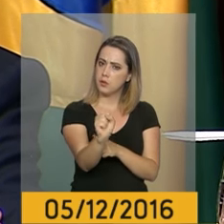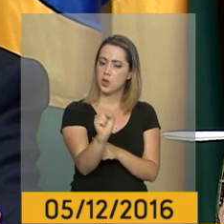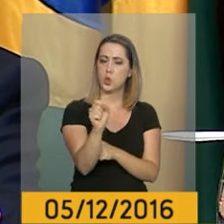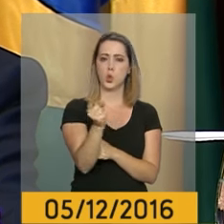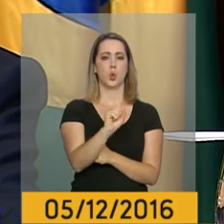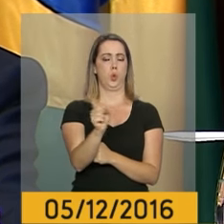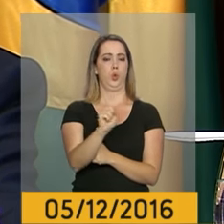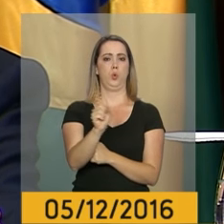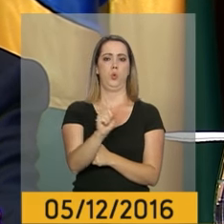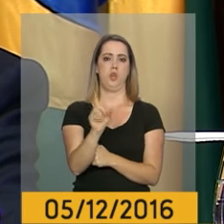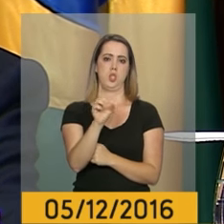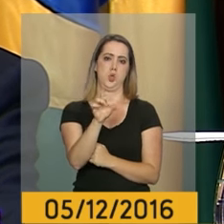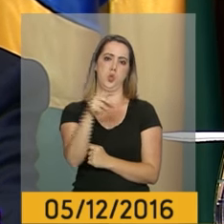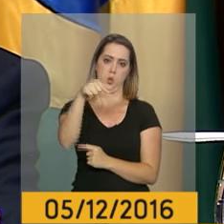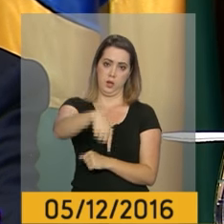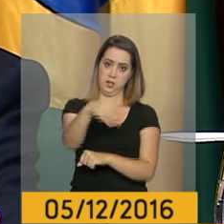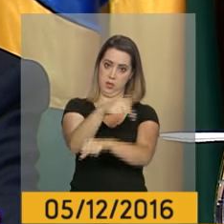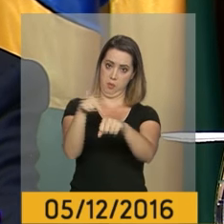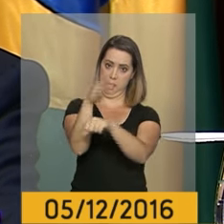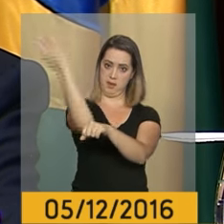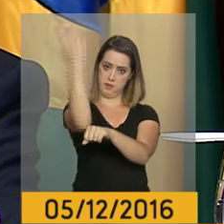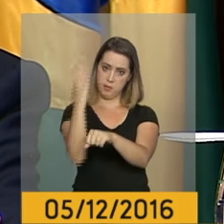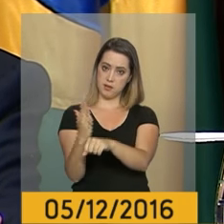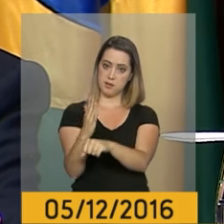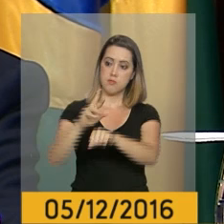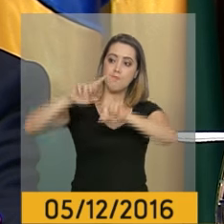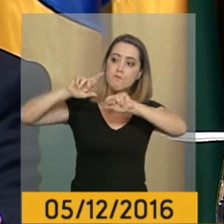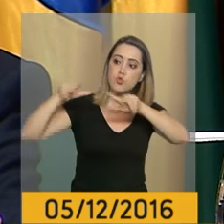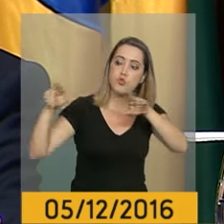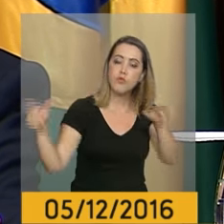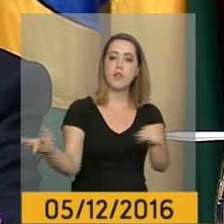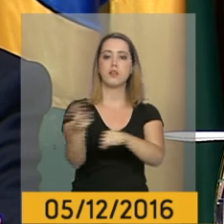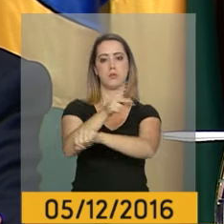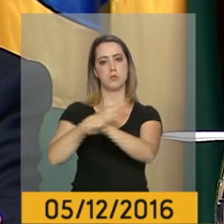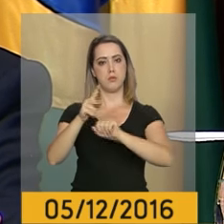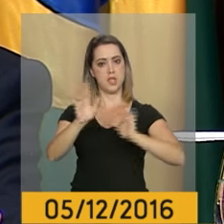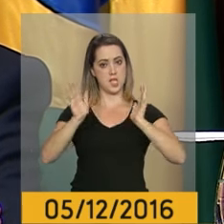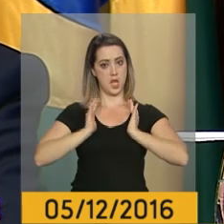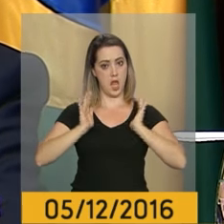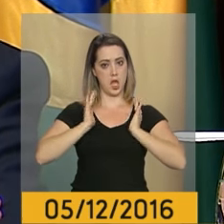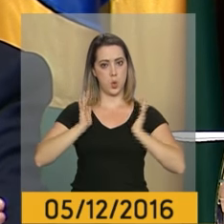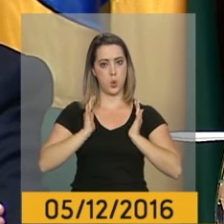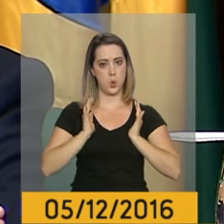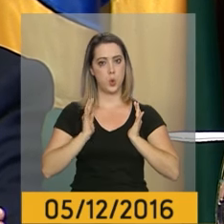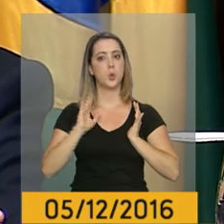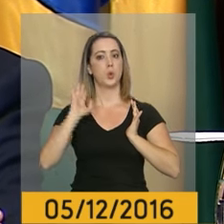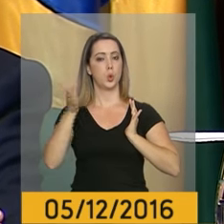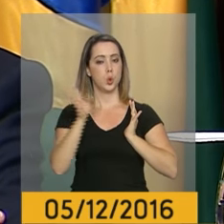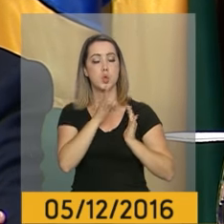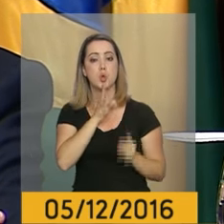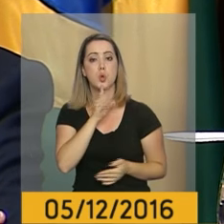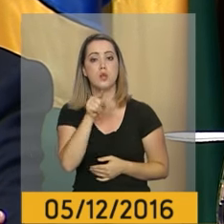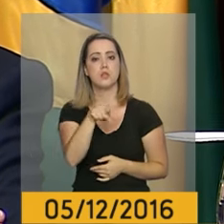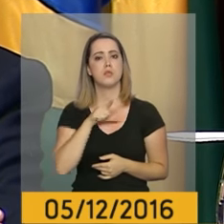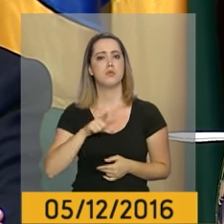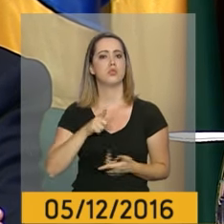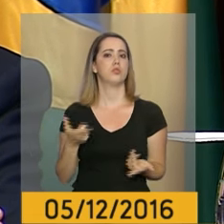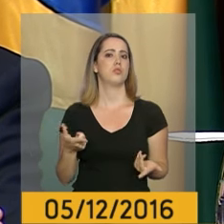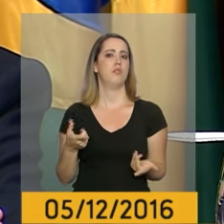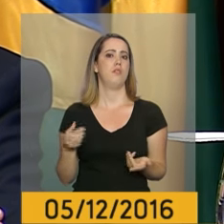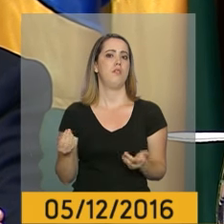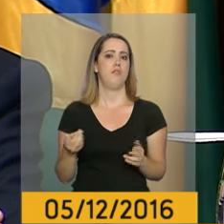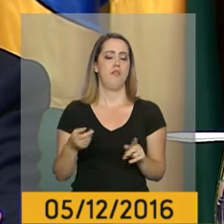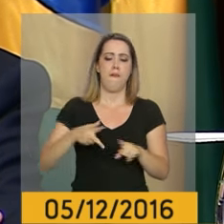exclusivos eh do Estado brasileiro. Países ricos, nós todos temos notícia, tiveram que fazer